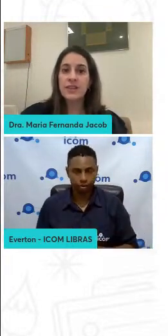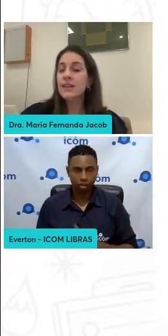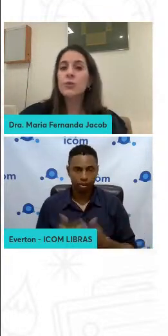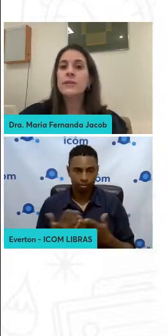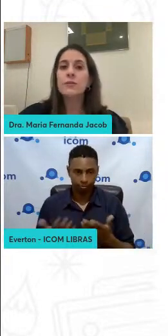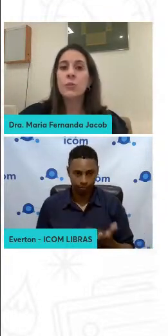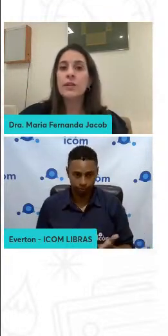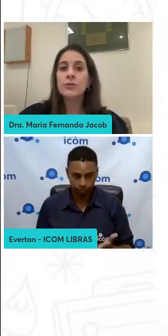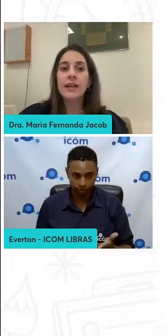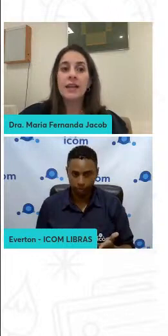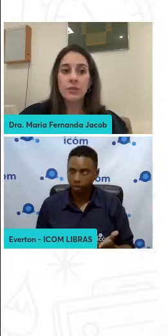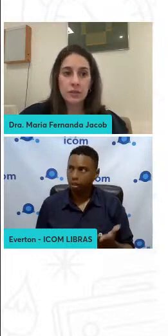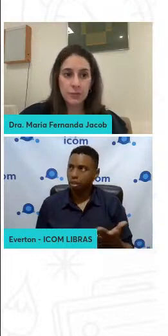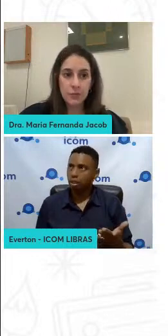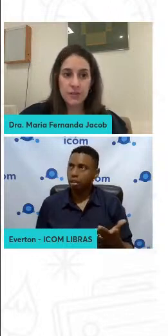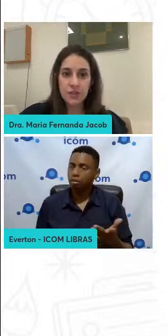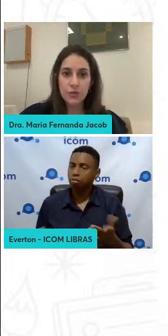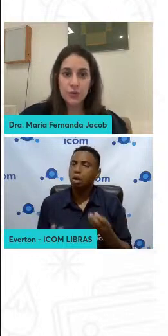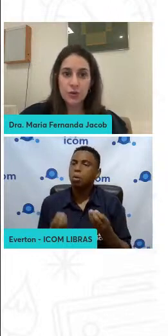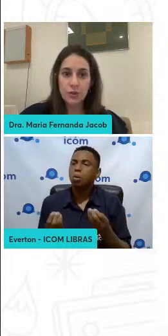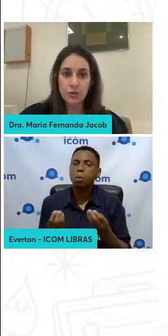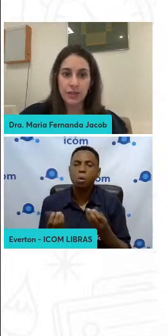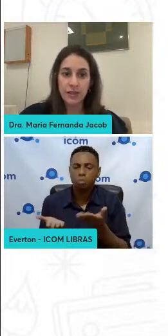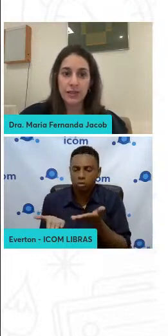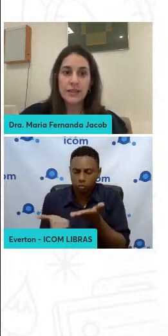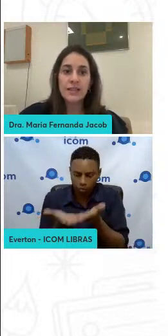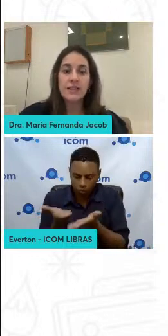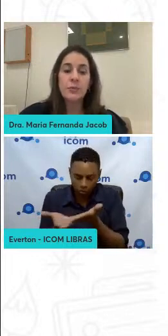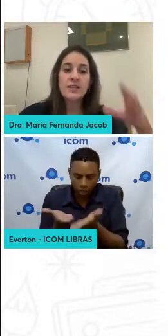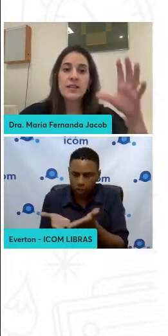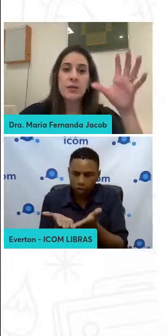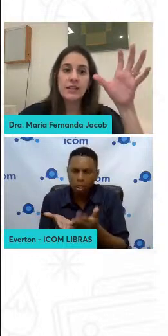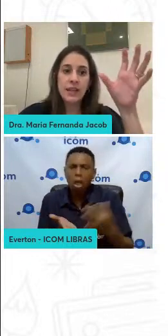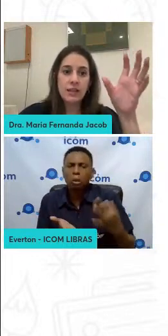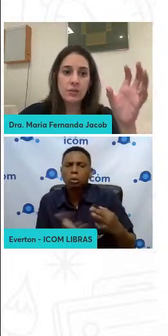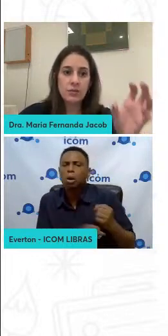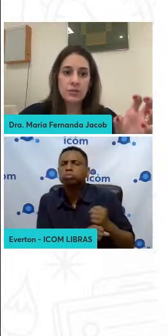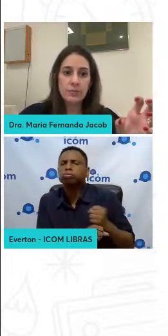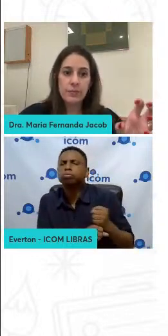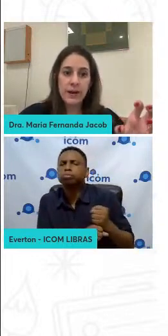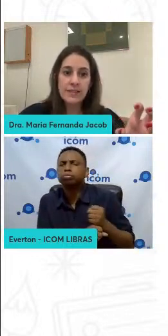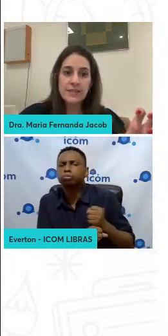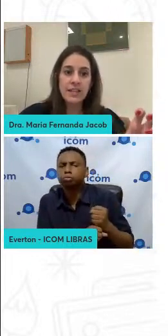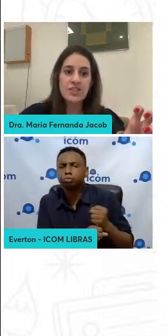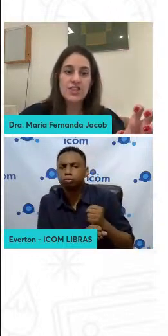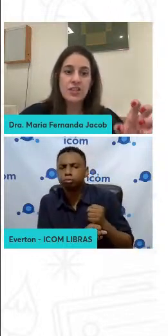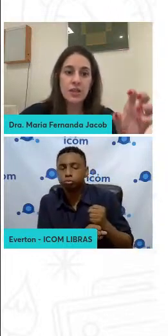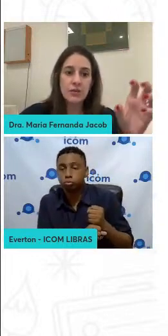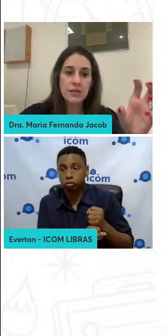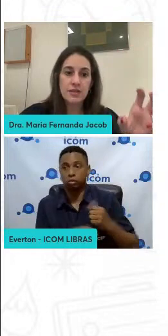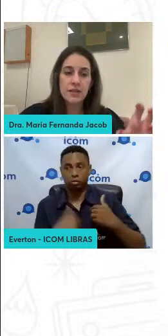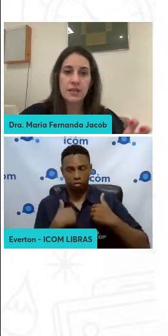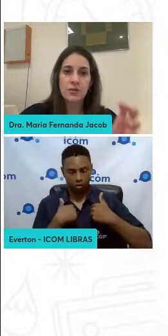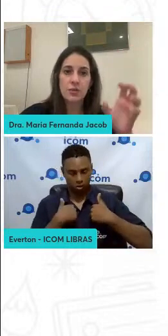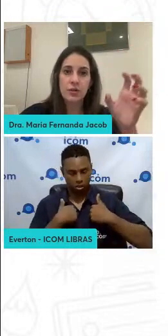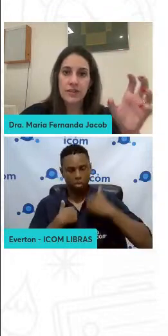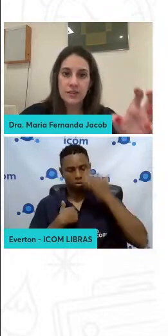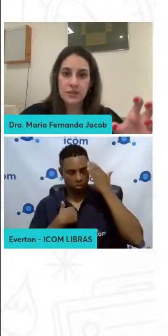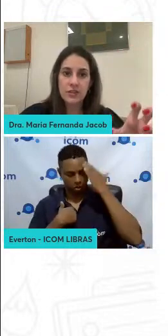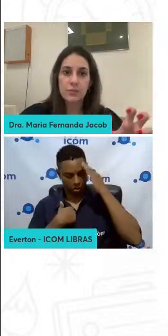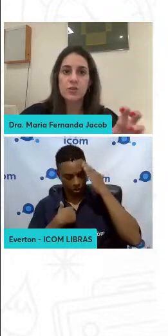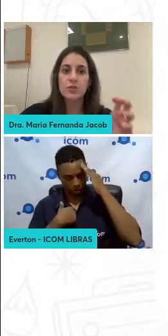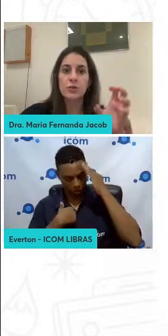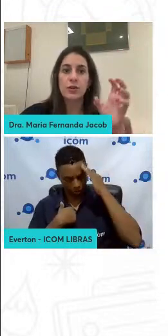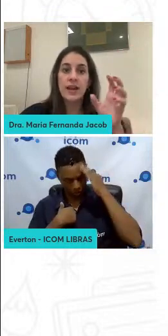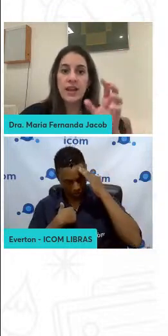atrás de como que eu trato, então, meu paciente com dor crônica? Depois que eu entendo bastante de neurociência da dor,